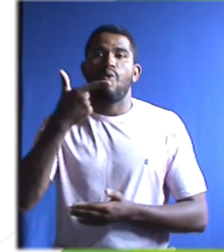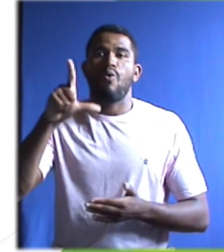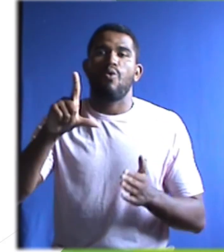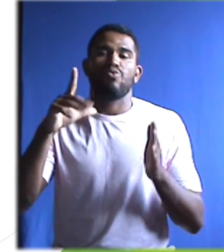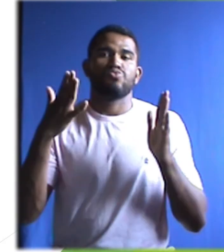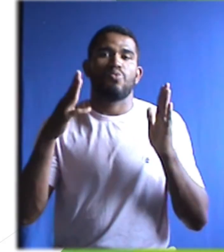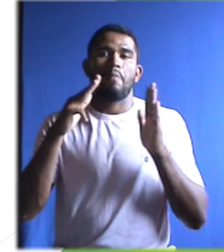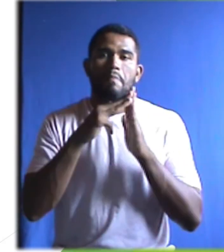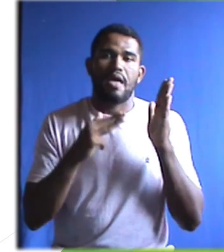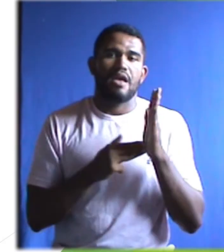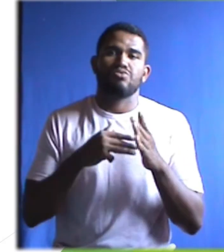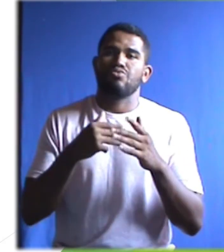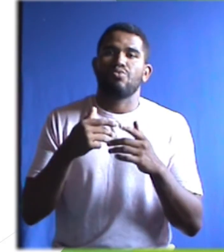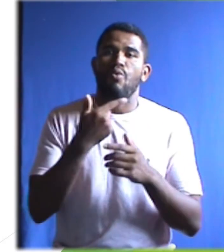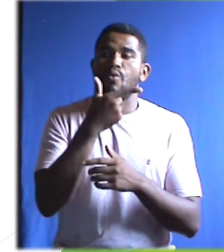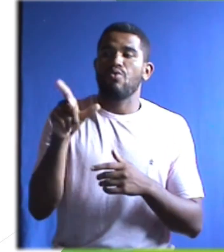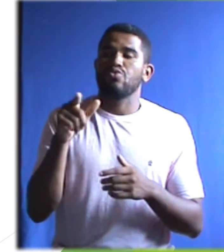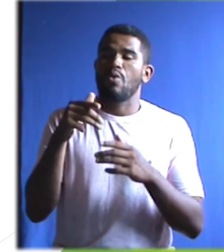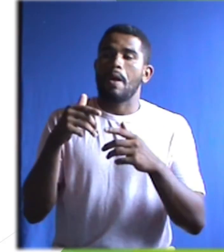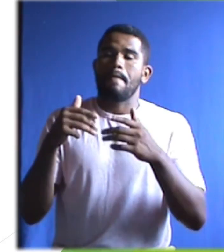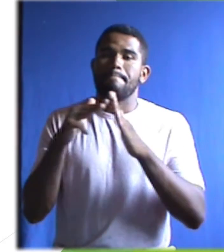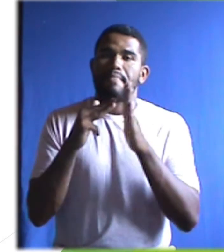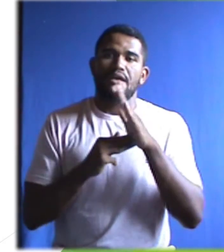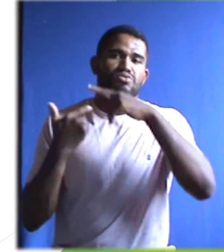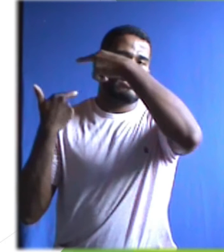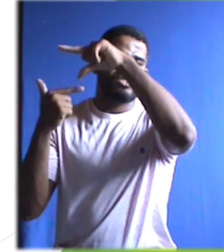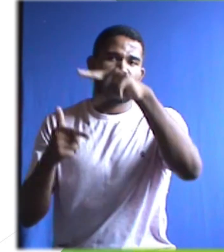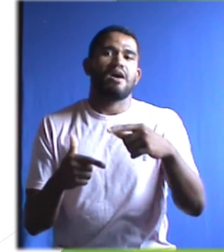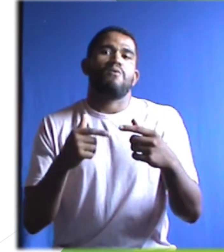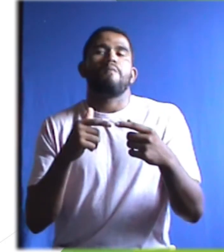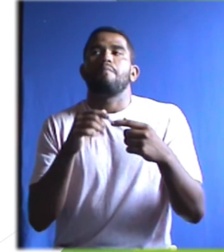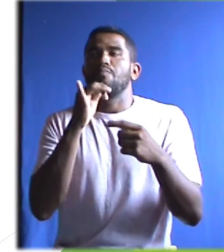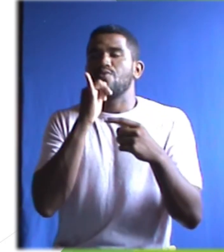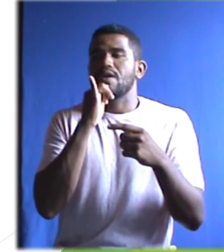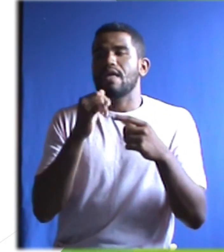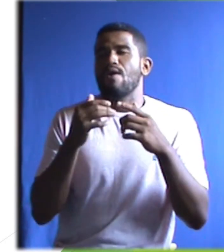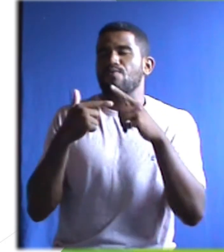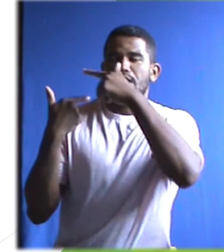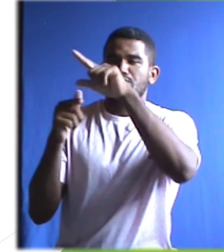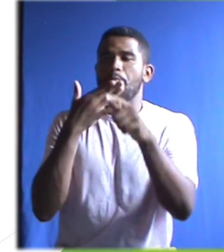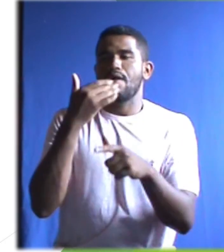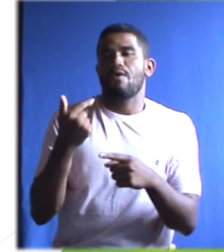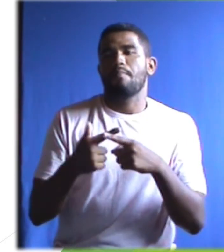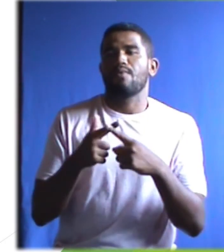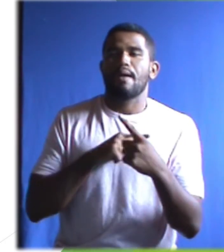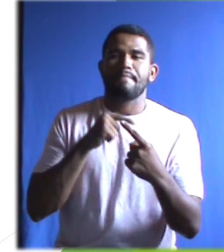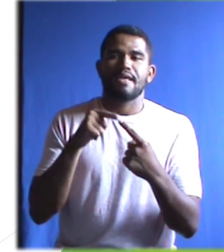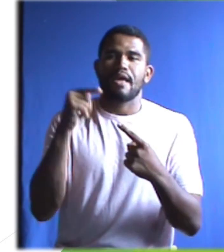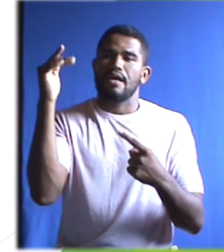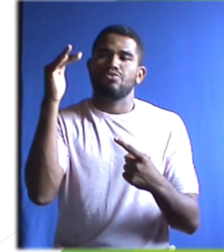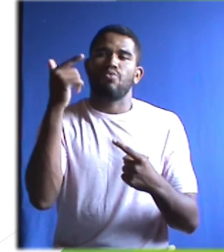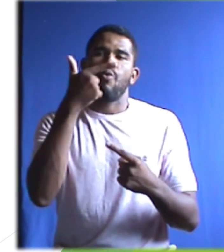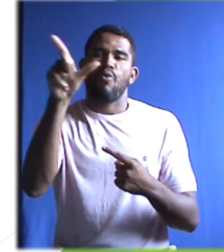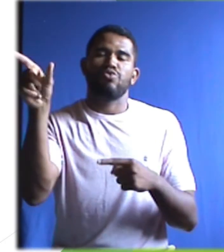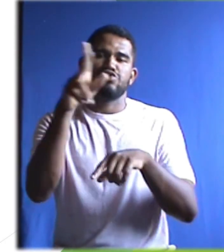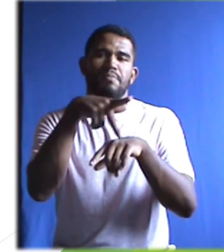tradicional, que não é um método tradicional X ou Y, porque esse método é aplicado nos Estados Unidos, na